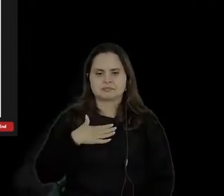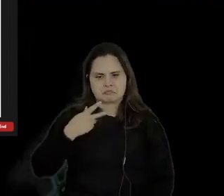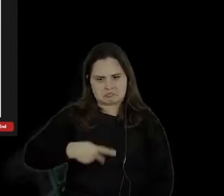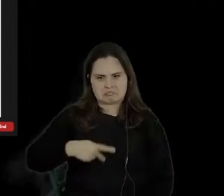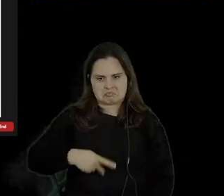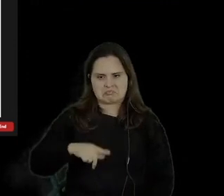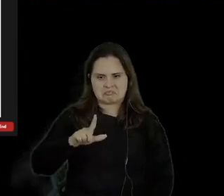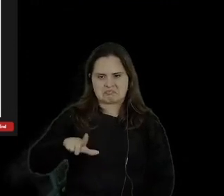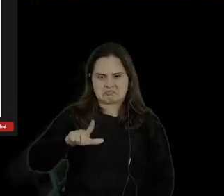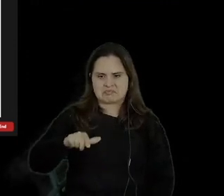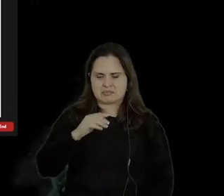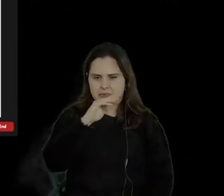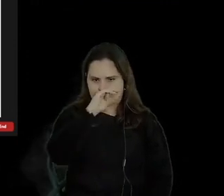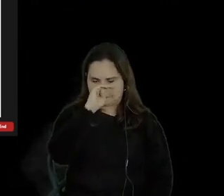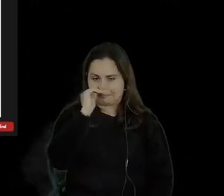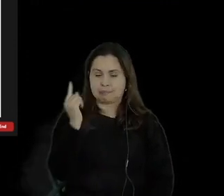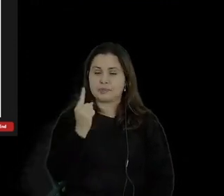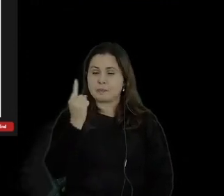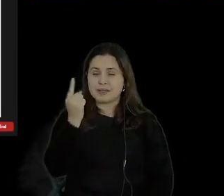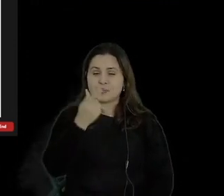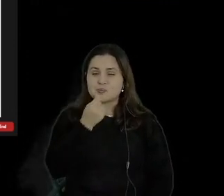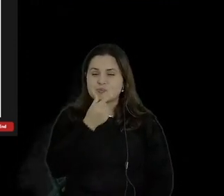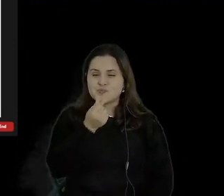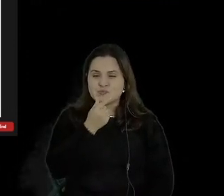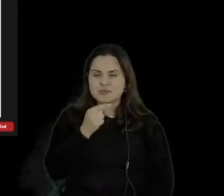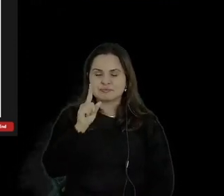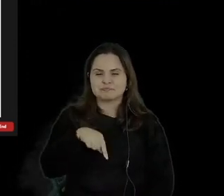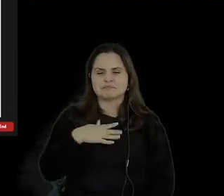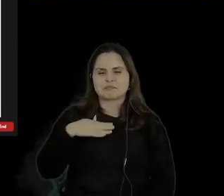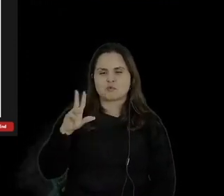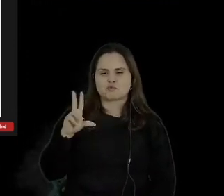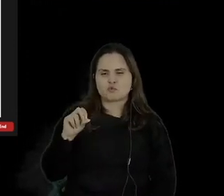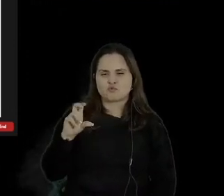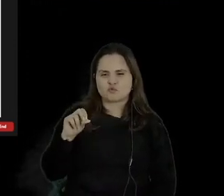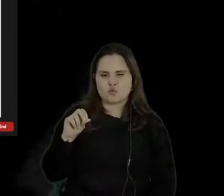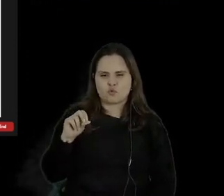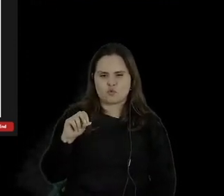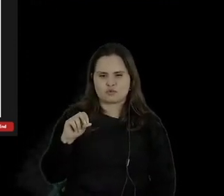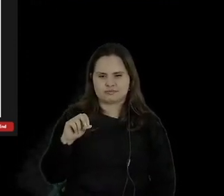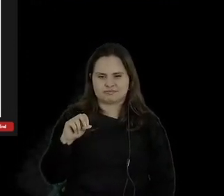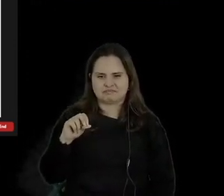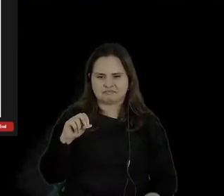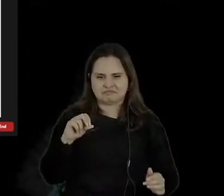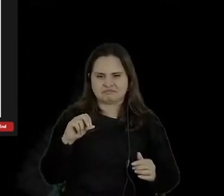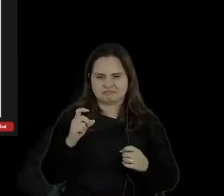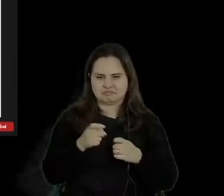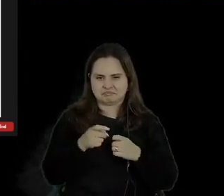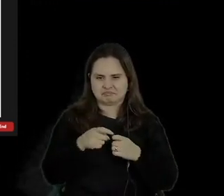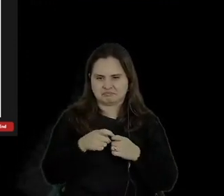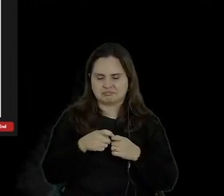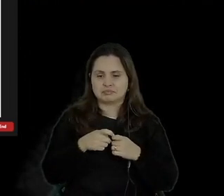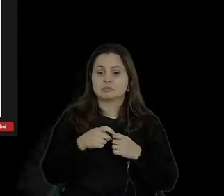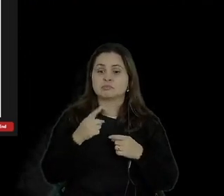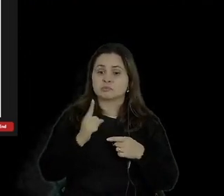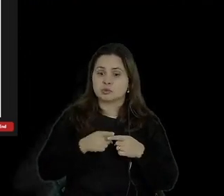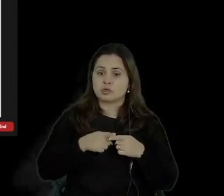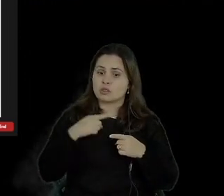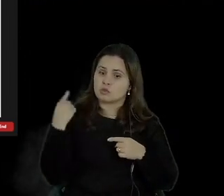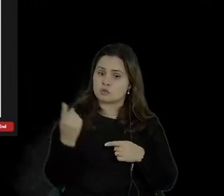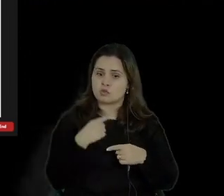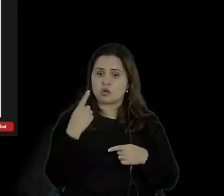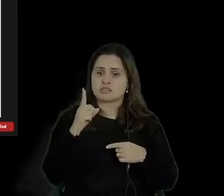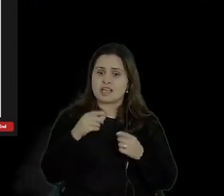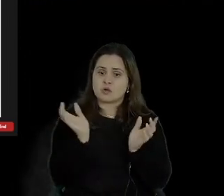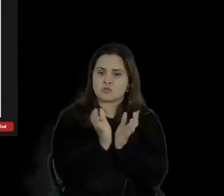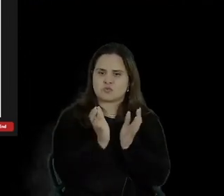do norte do Paraná foi meu avô, né? Então a gente sente a necessidade, eu estou falando da gente porque nós somos um time, de estar